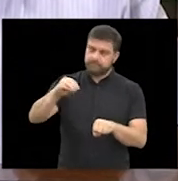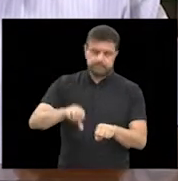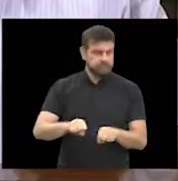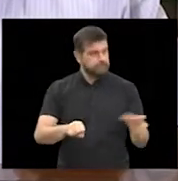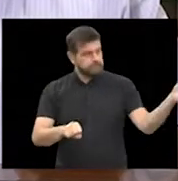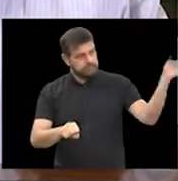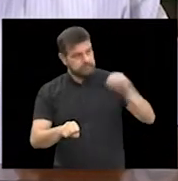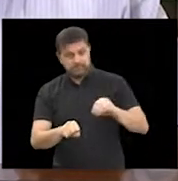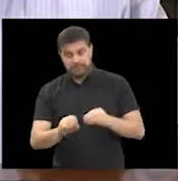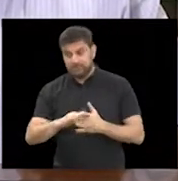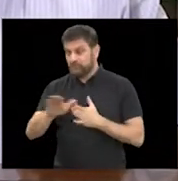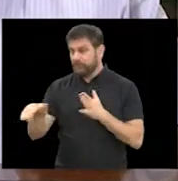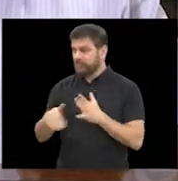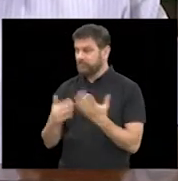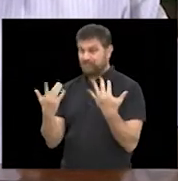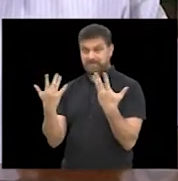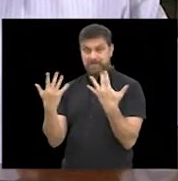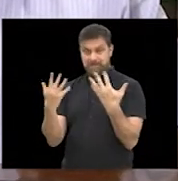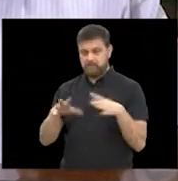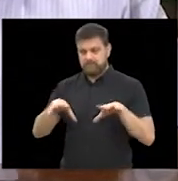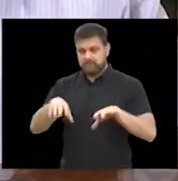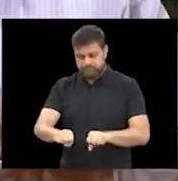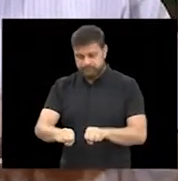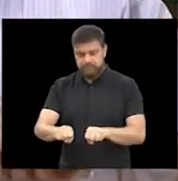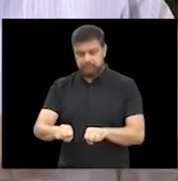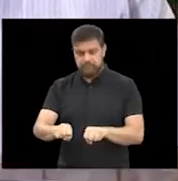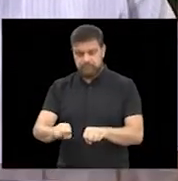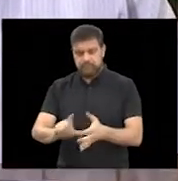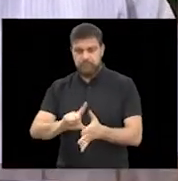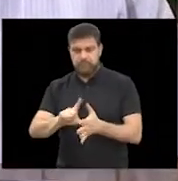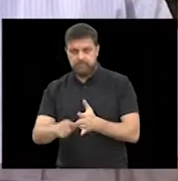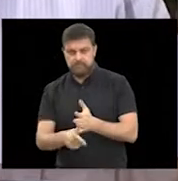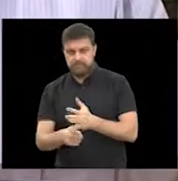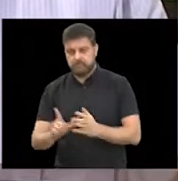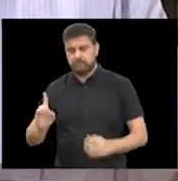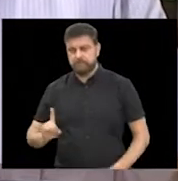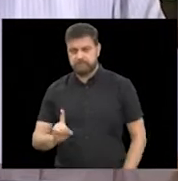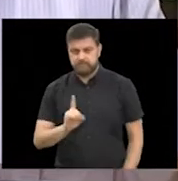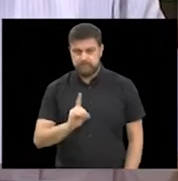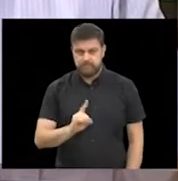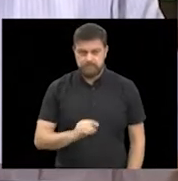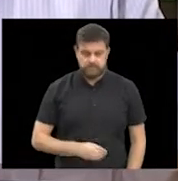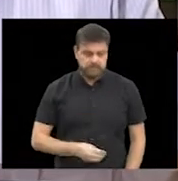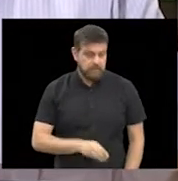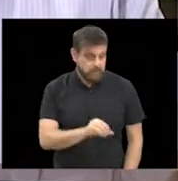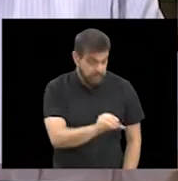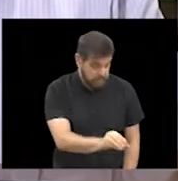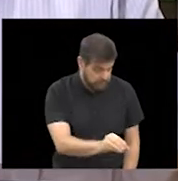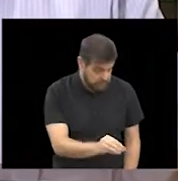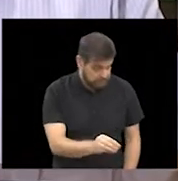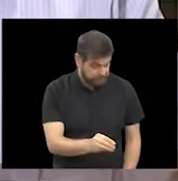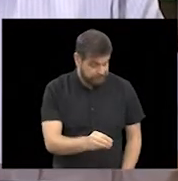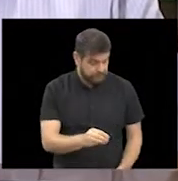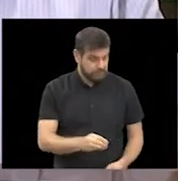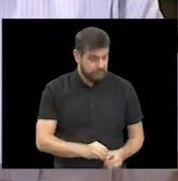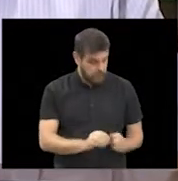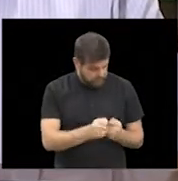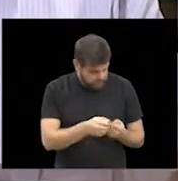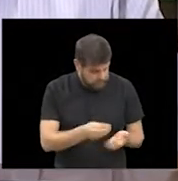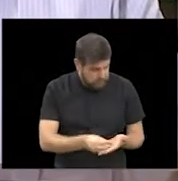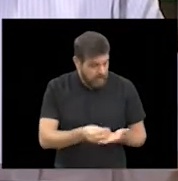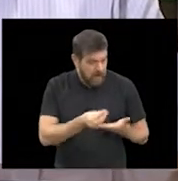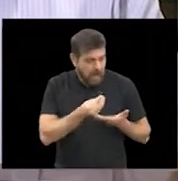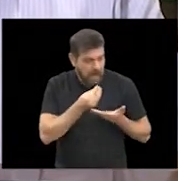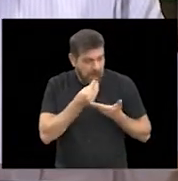todo mundo pôs a mão e não sabe quem pôs a mão ali, e depois você vai pegar um canapé da moça que está te oferecendo e você